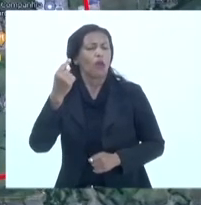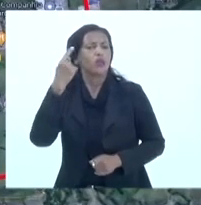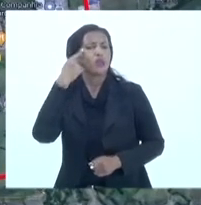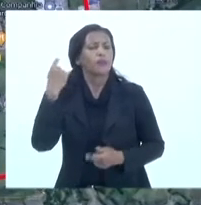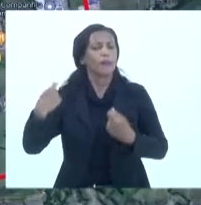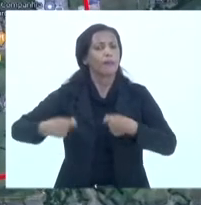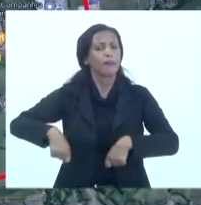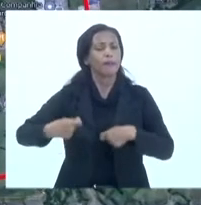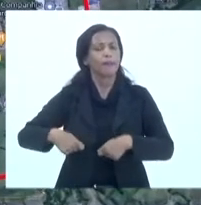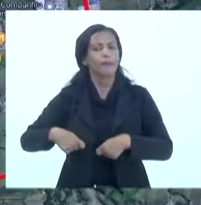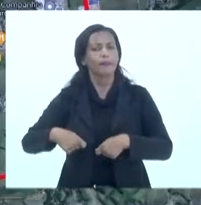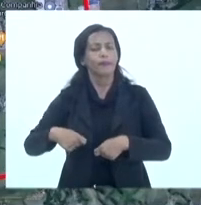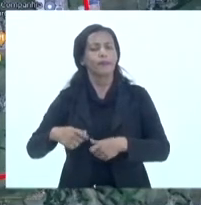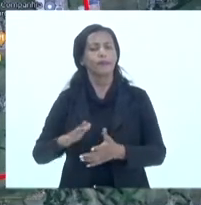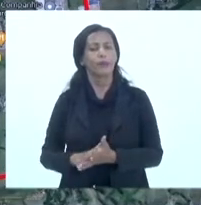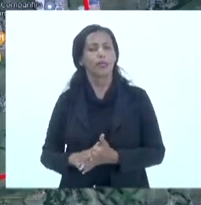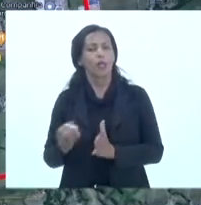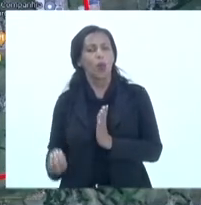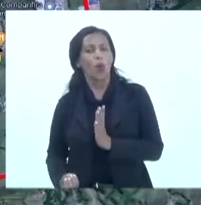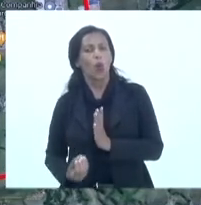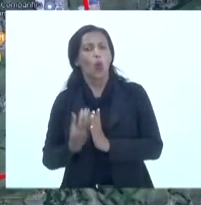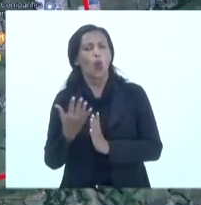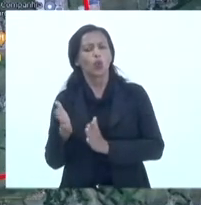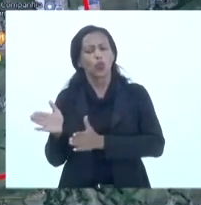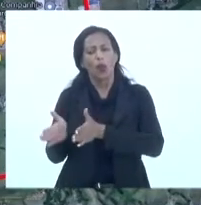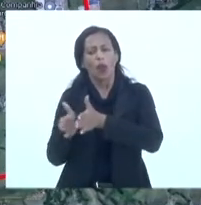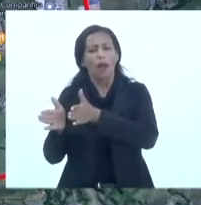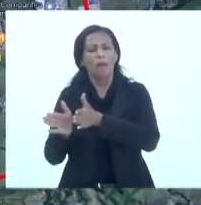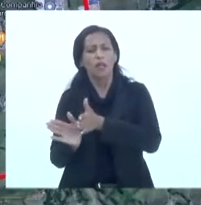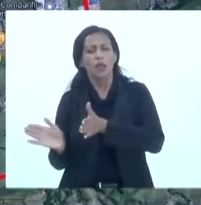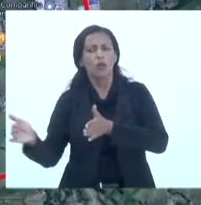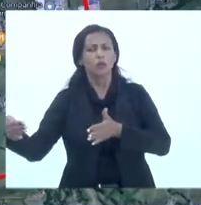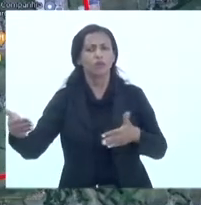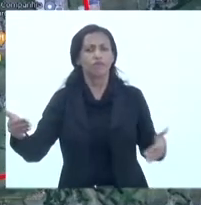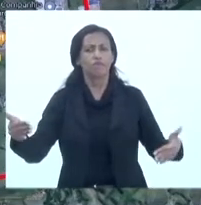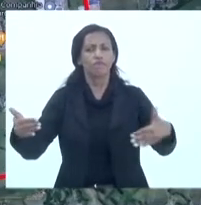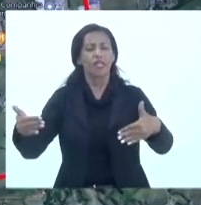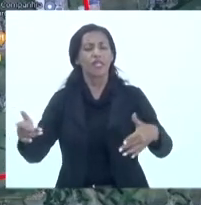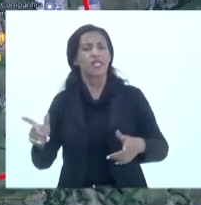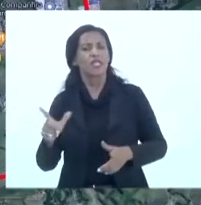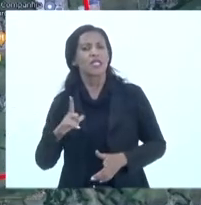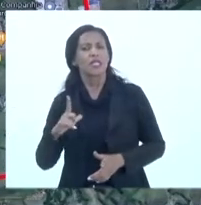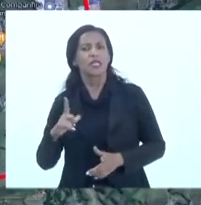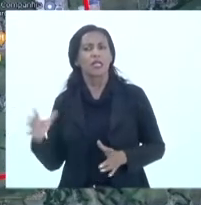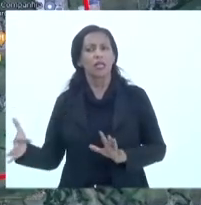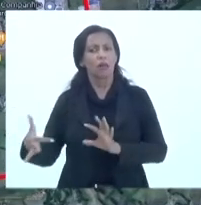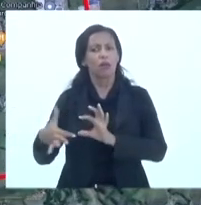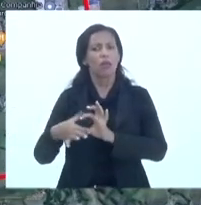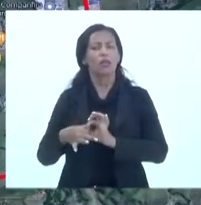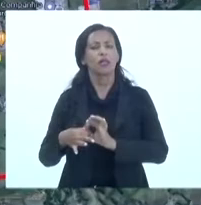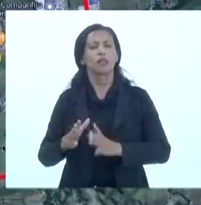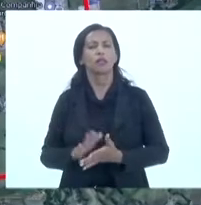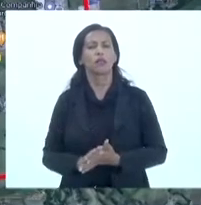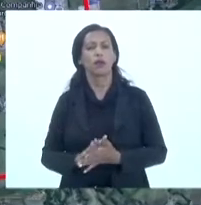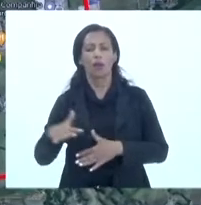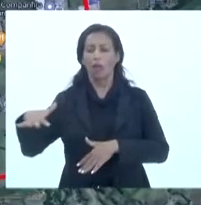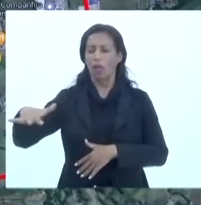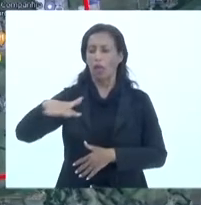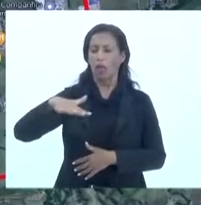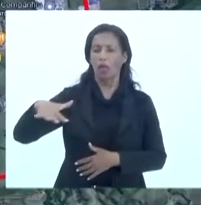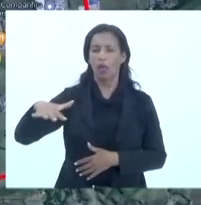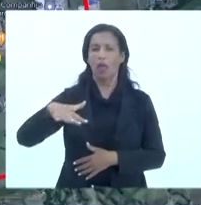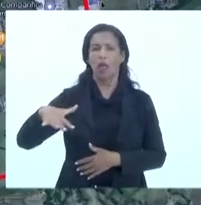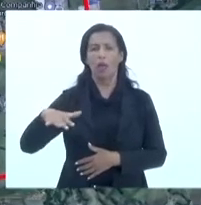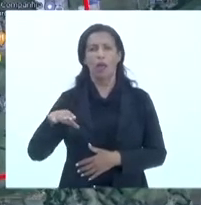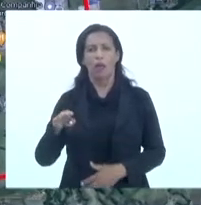dependência da Dutra, criando vias alternativas, seria uma ligação entre a região de